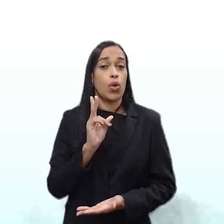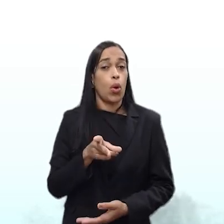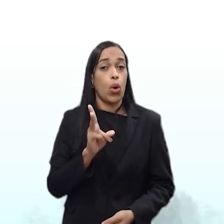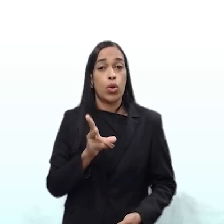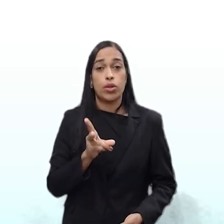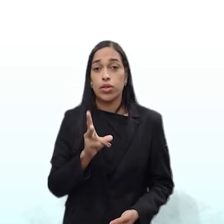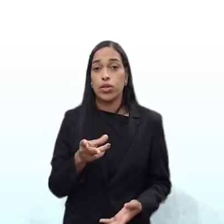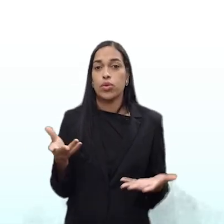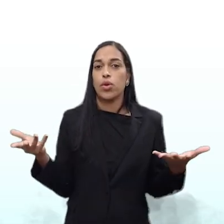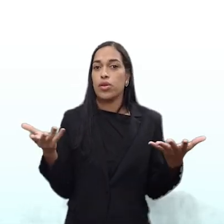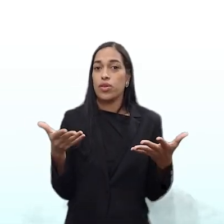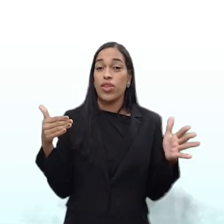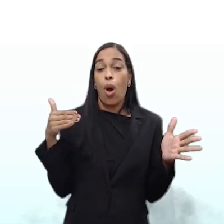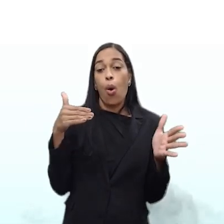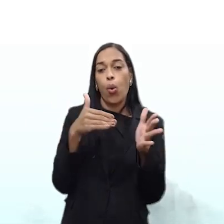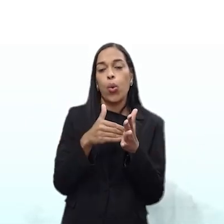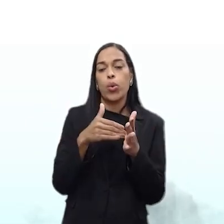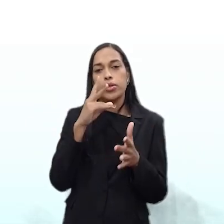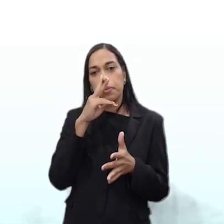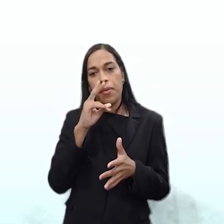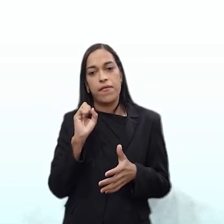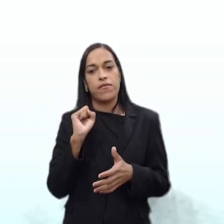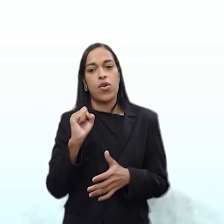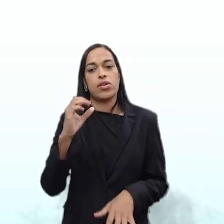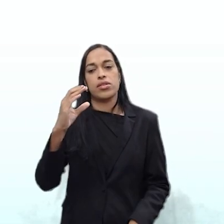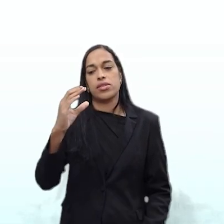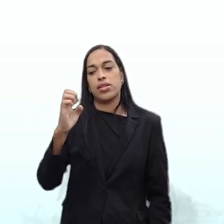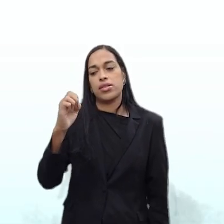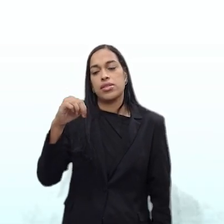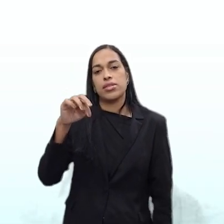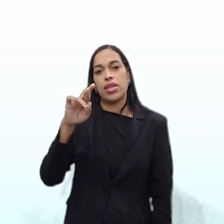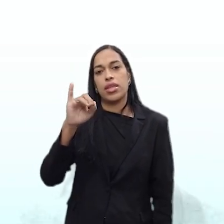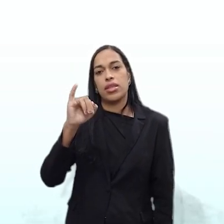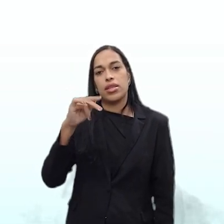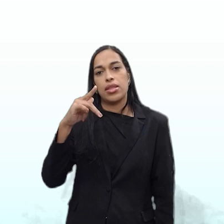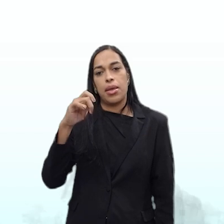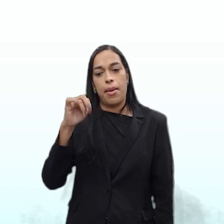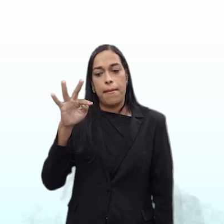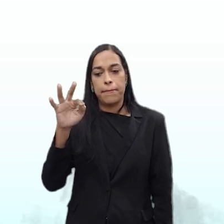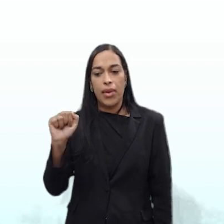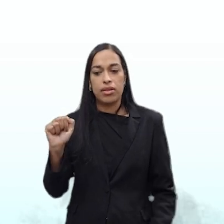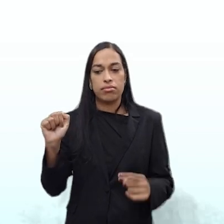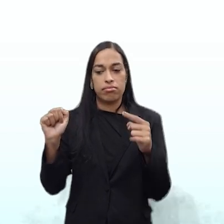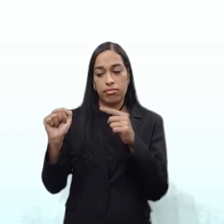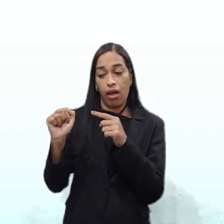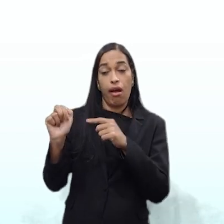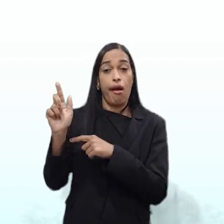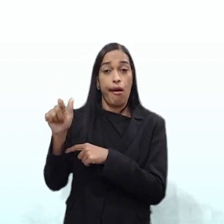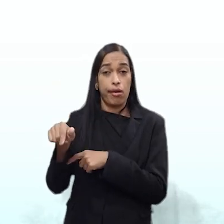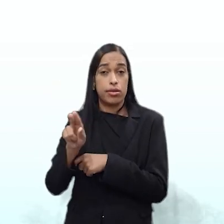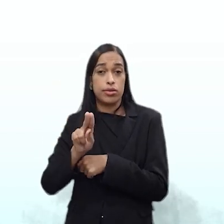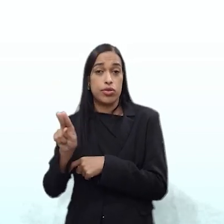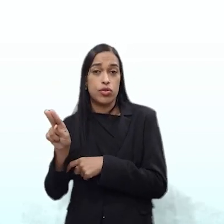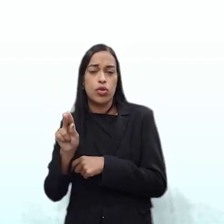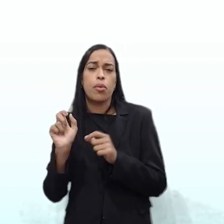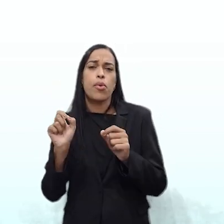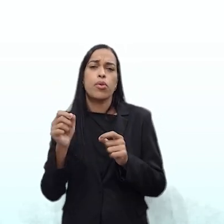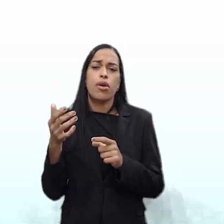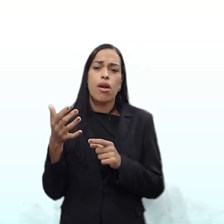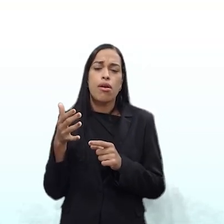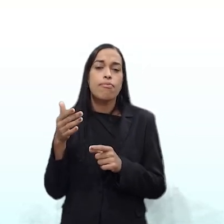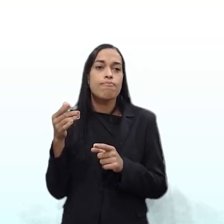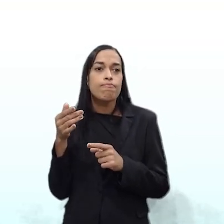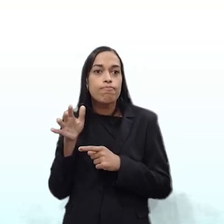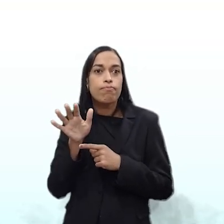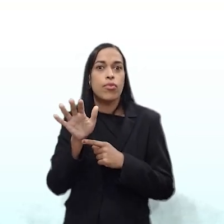gente vai entrar na nossa última força, conhecida como força centrípeta. Nome esse que significa apontar para o